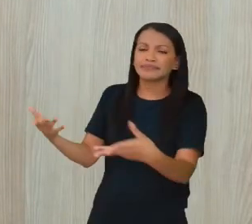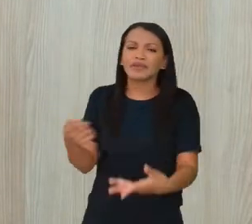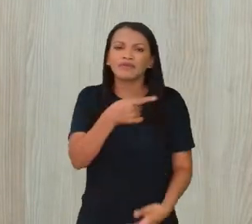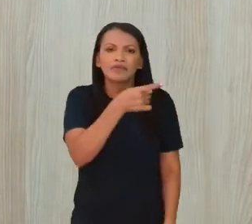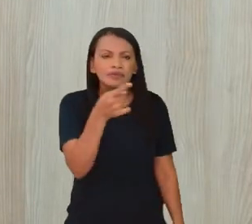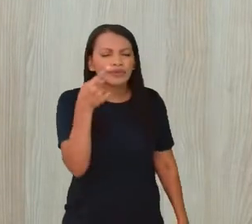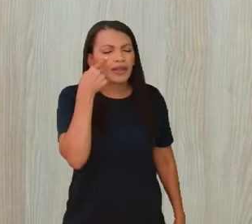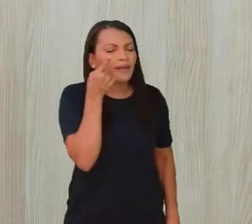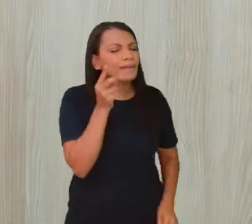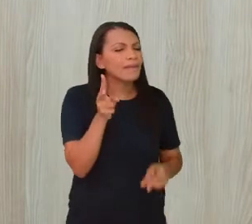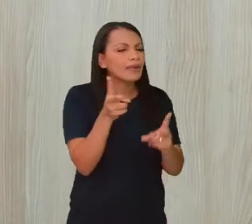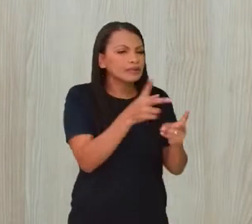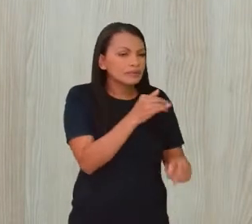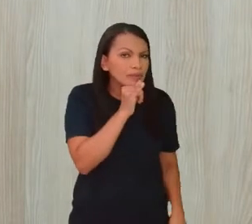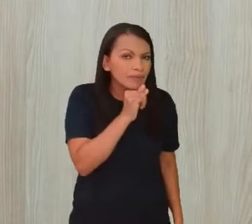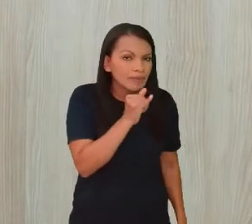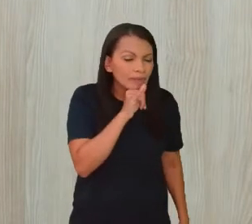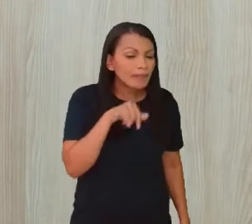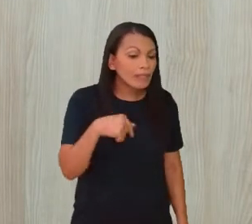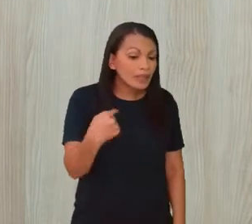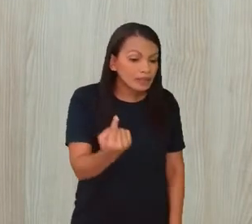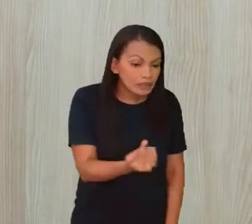você observar, por exemplo,